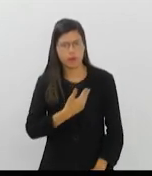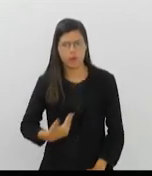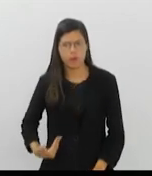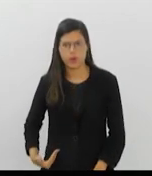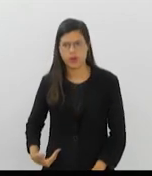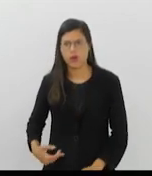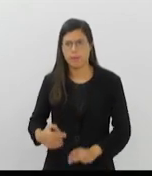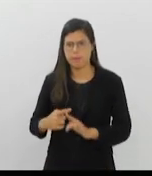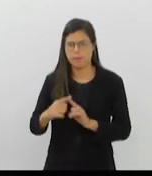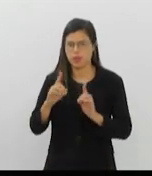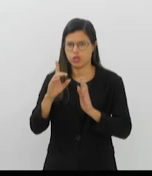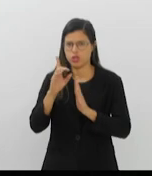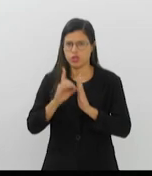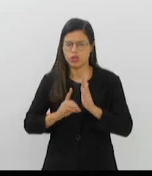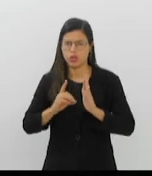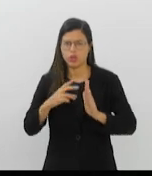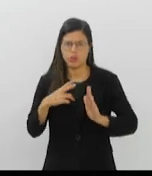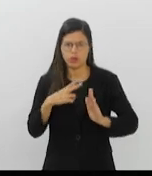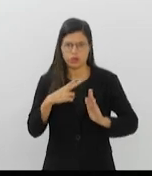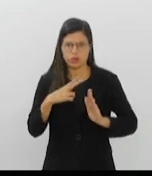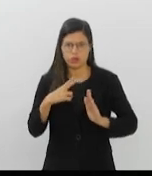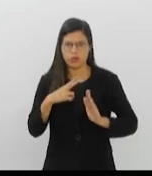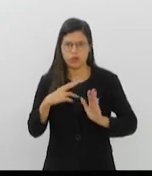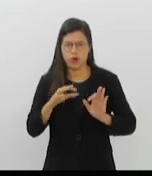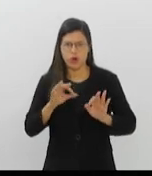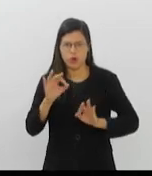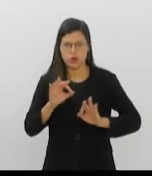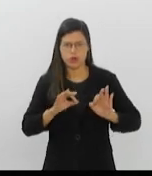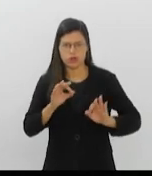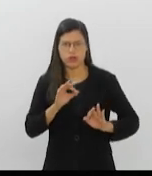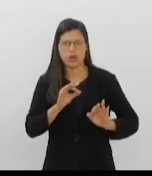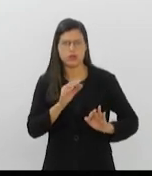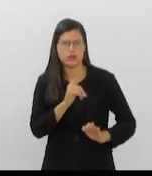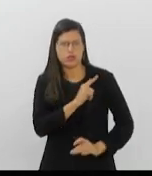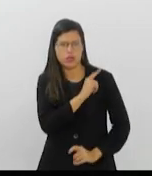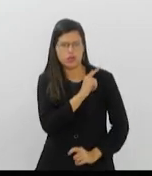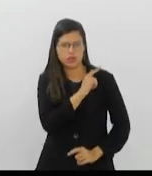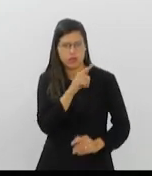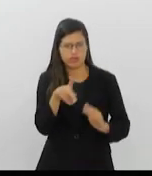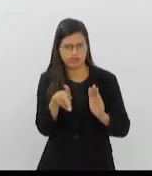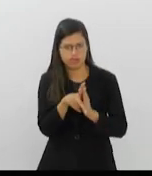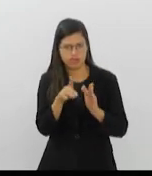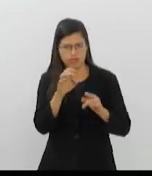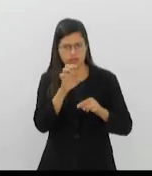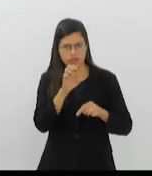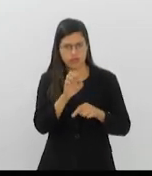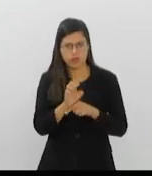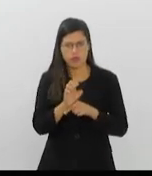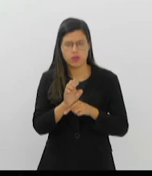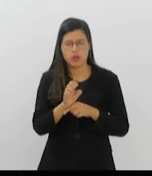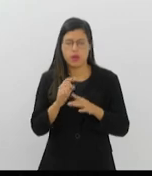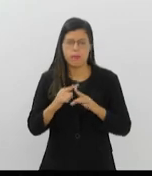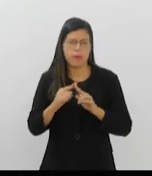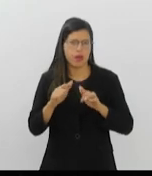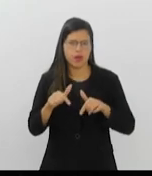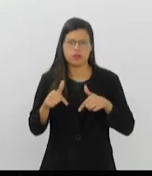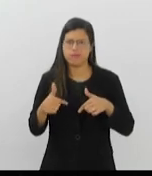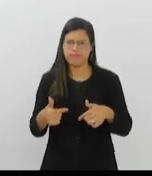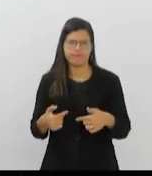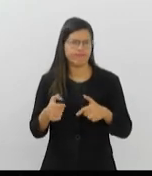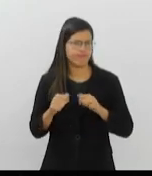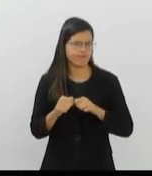privado gerida pelo Estado ora mas as providências não foram